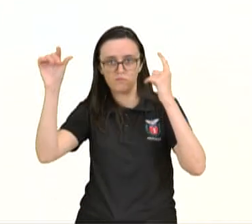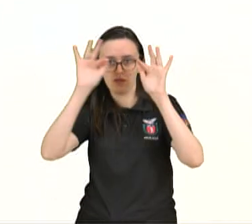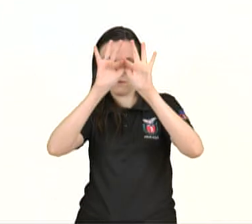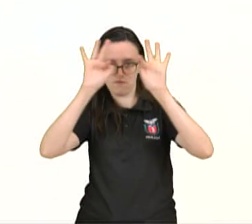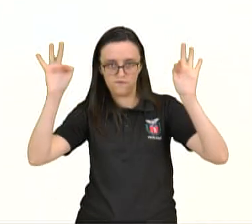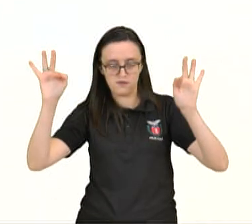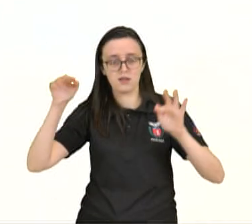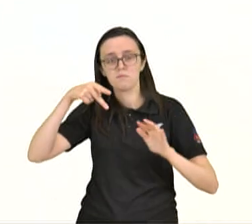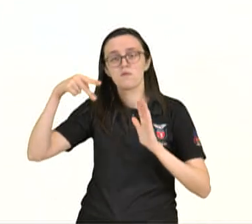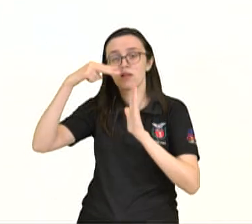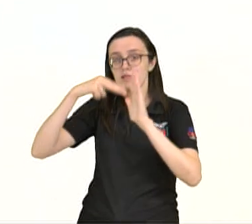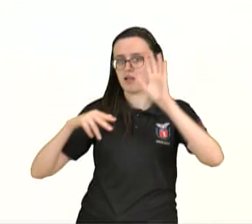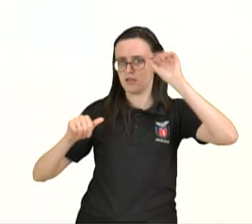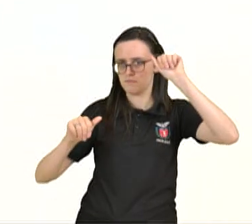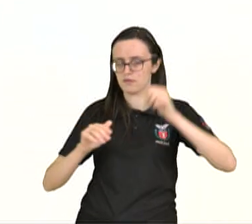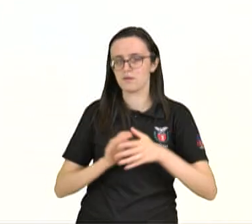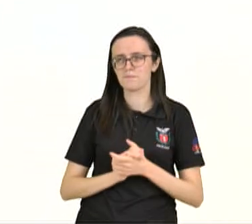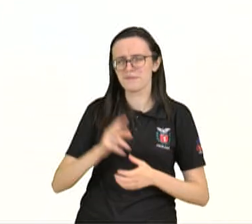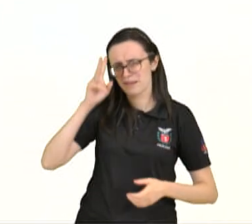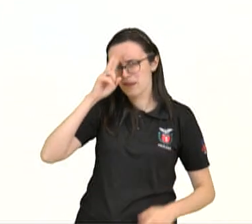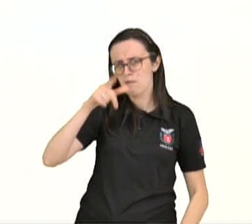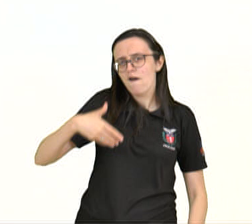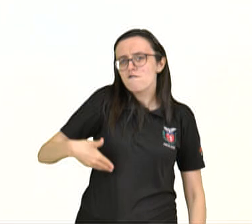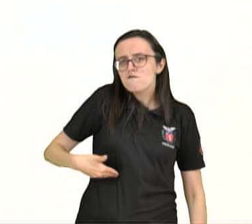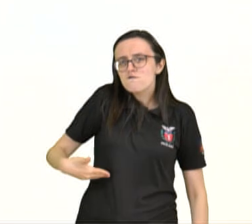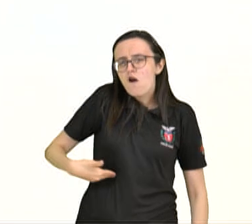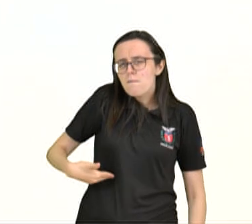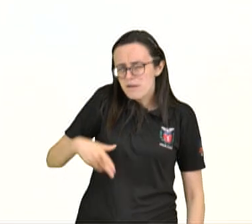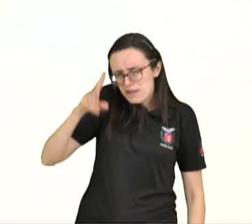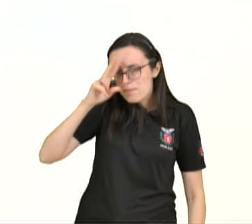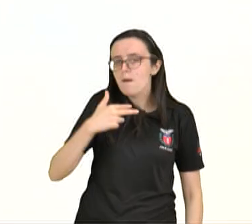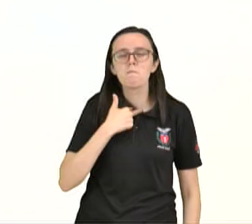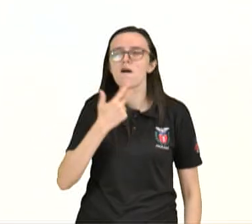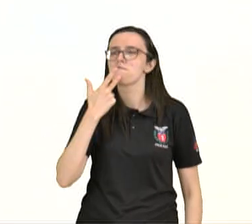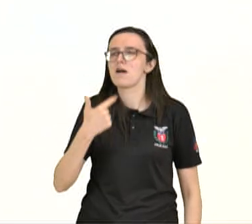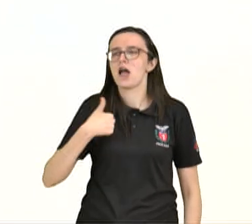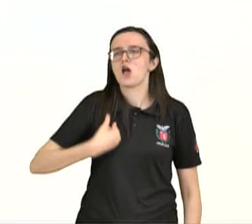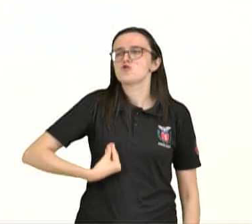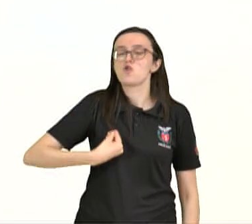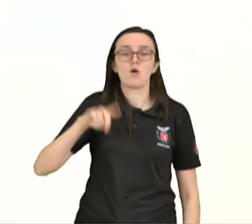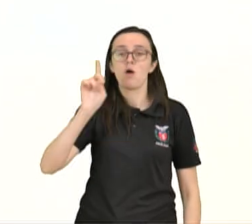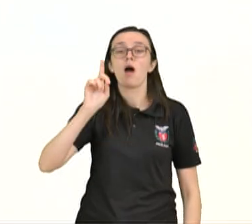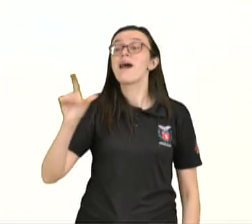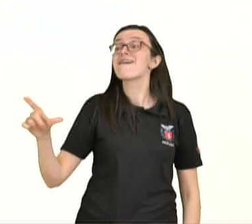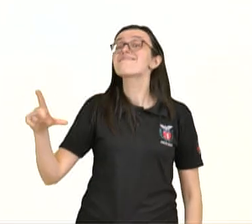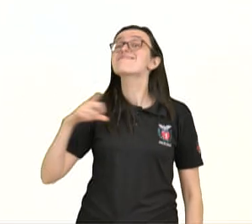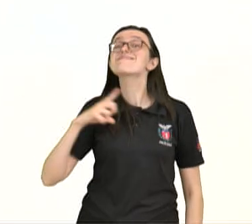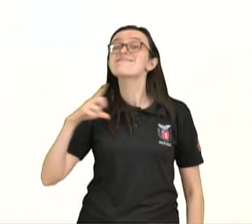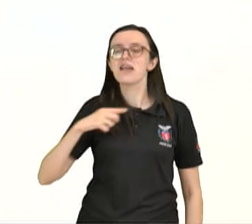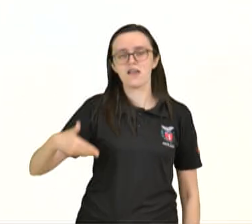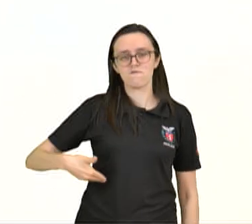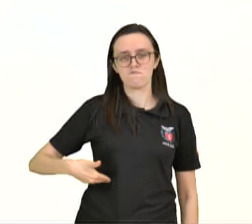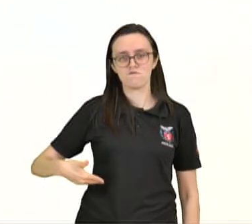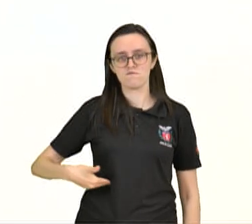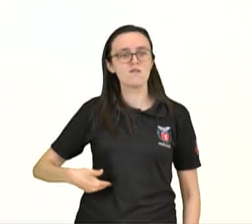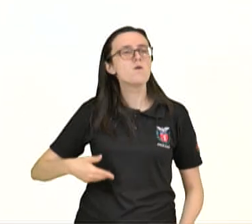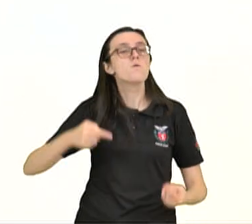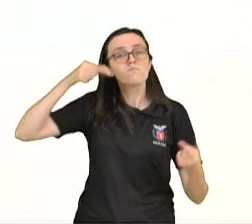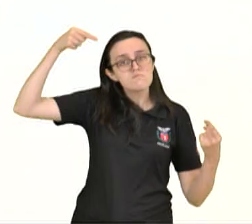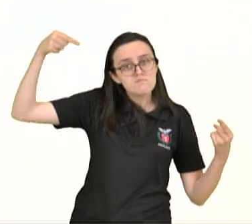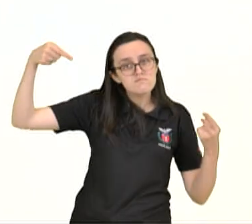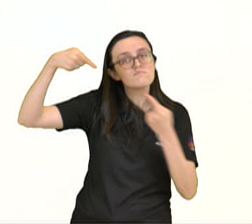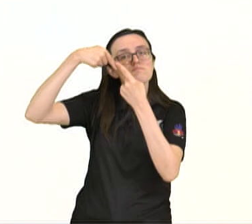tienen hambre. Lembra que fome em espanhol você não pode falar estou com fome, você tem que falar tenho fome. Então, los